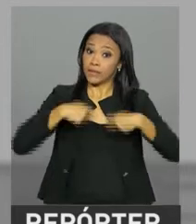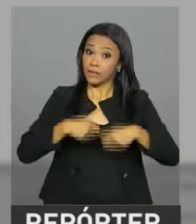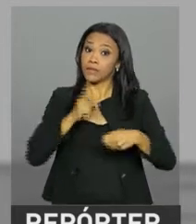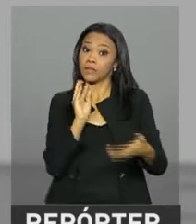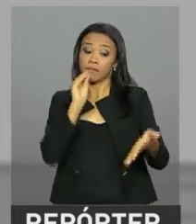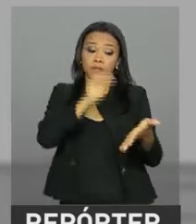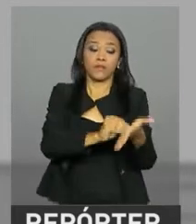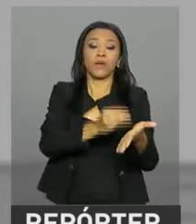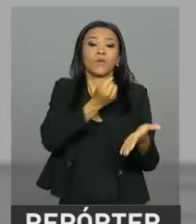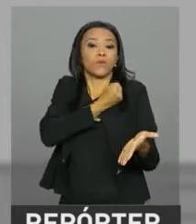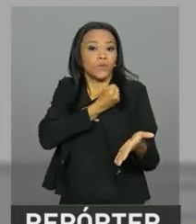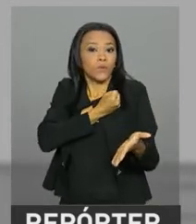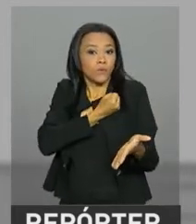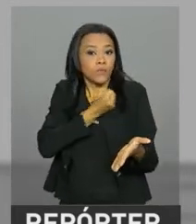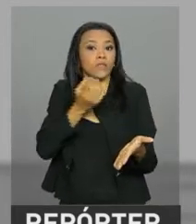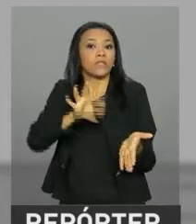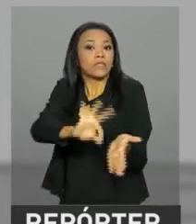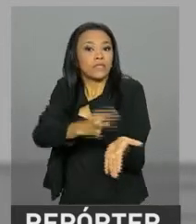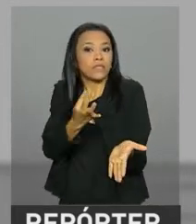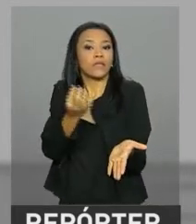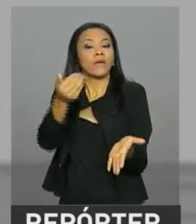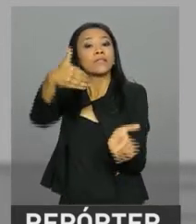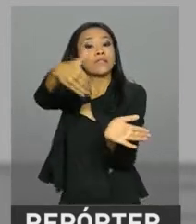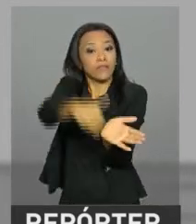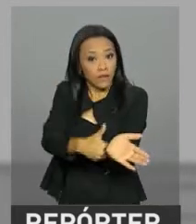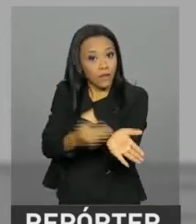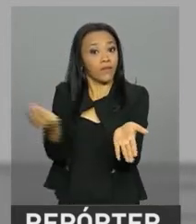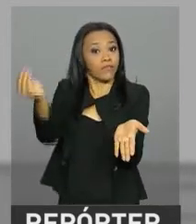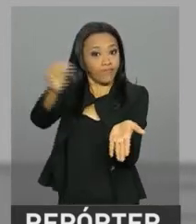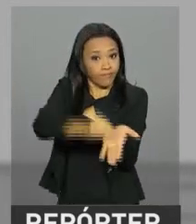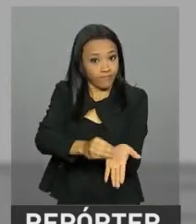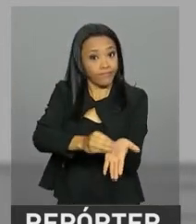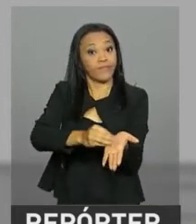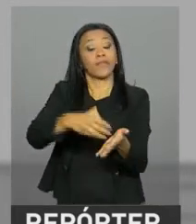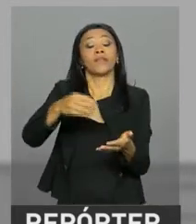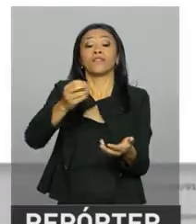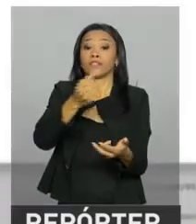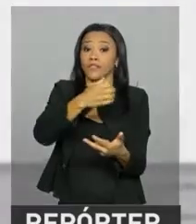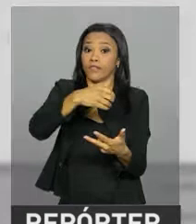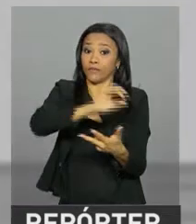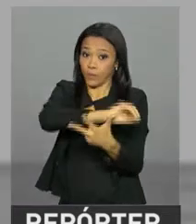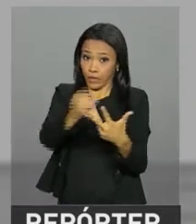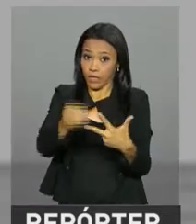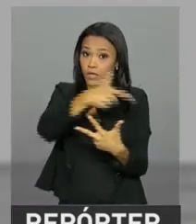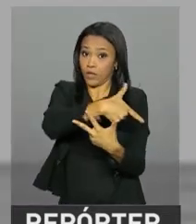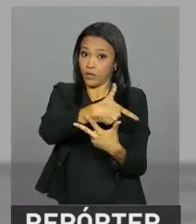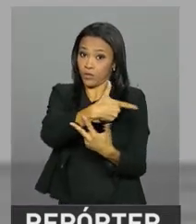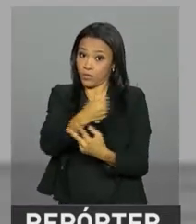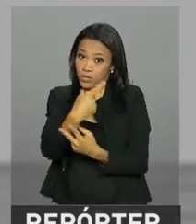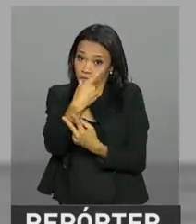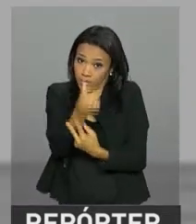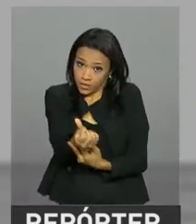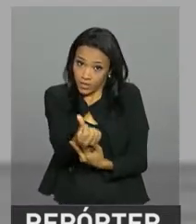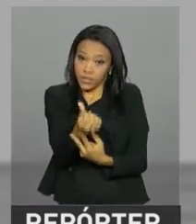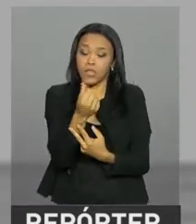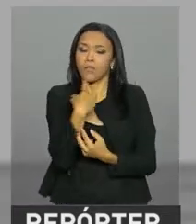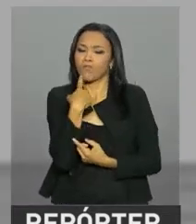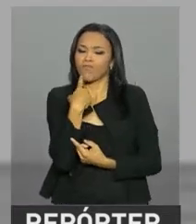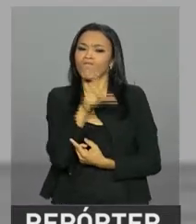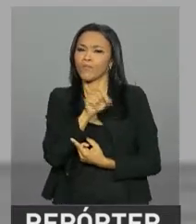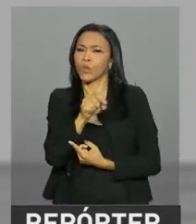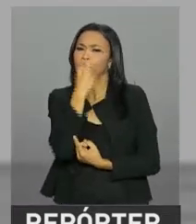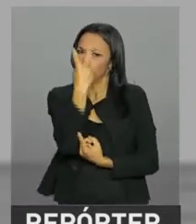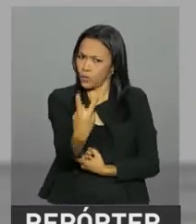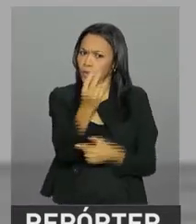o número de inscrição ea senha usados no enem de 2016 os alunos podem selecionar dois cursos